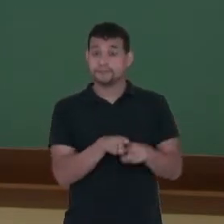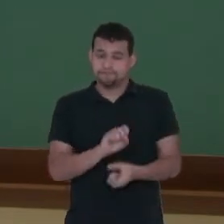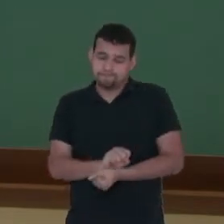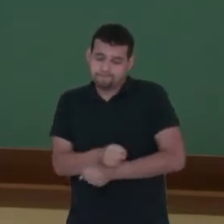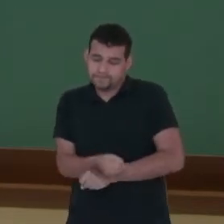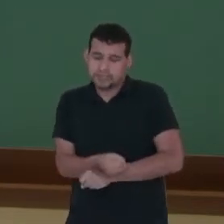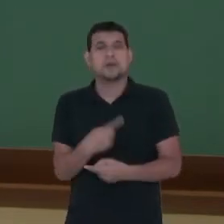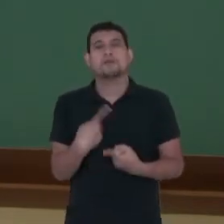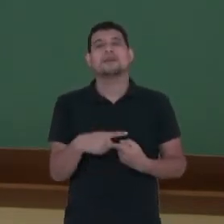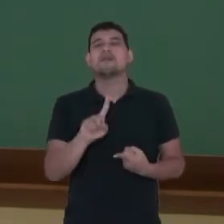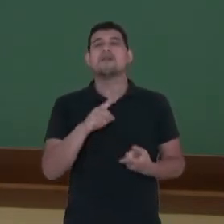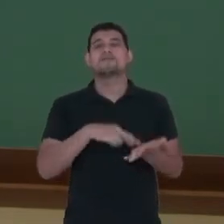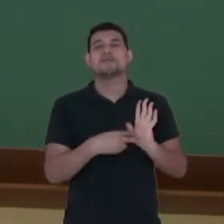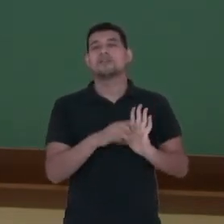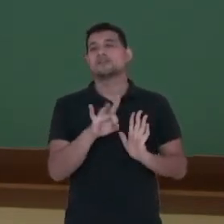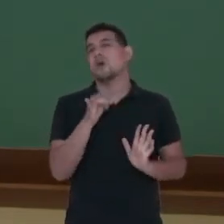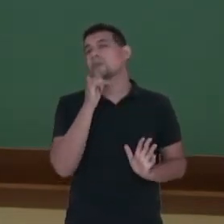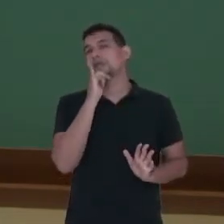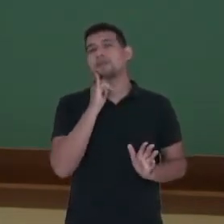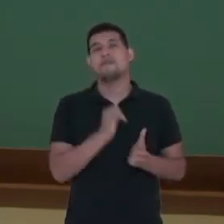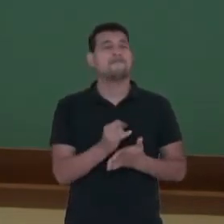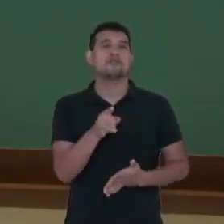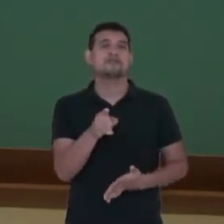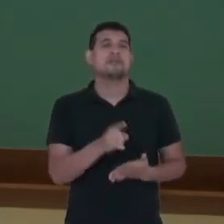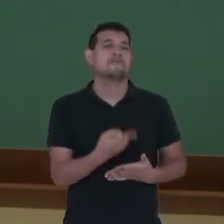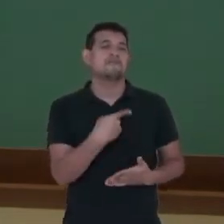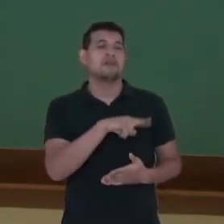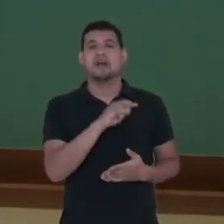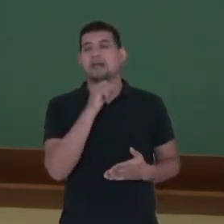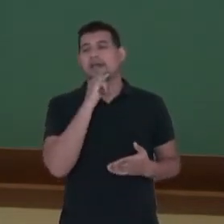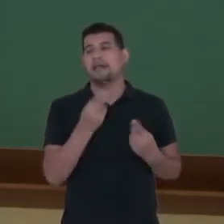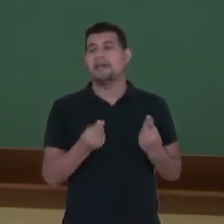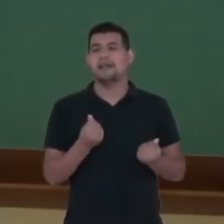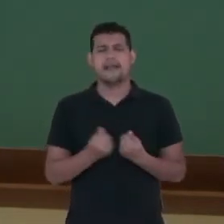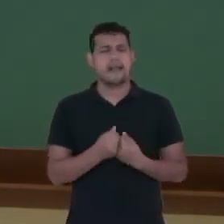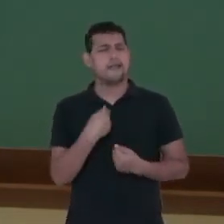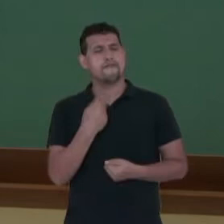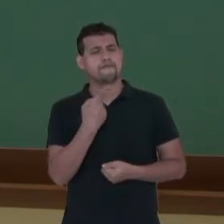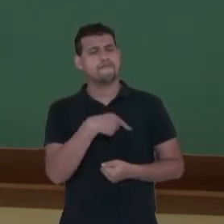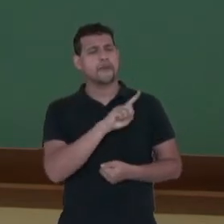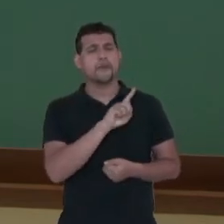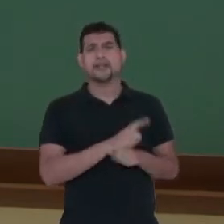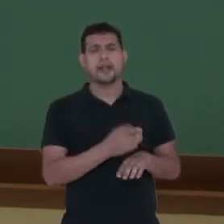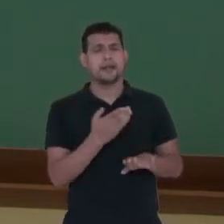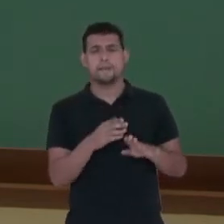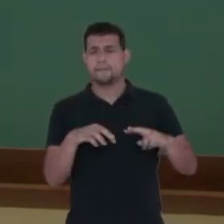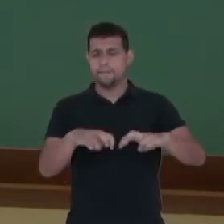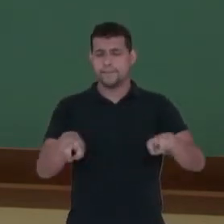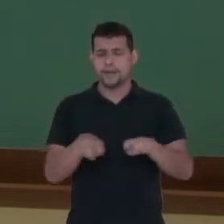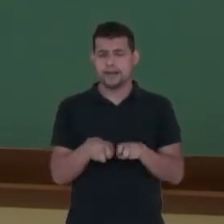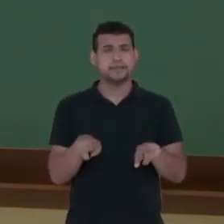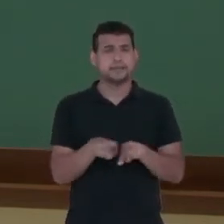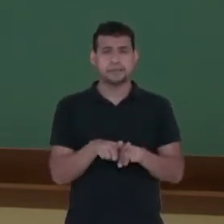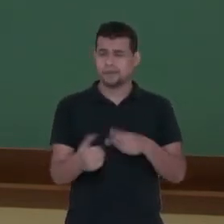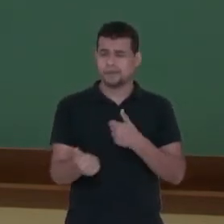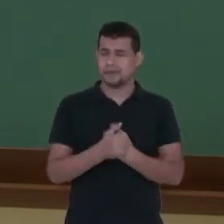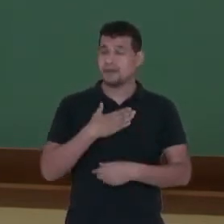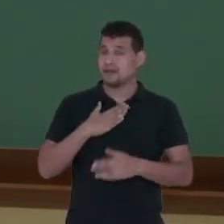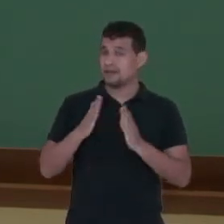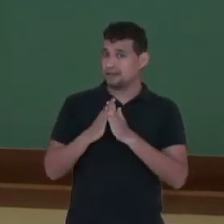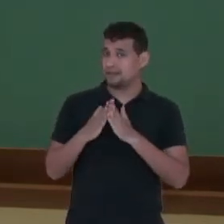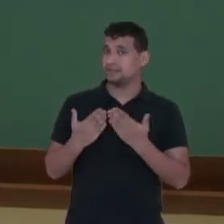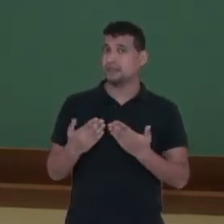porque não basta apenas você ir ali, eu vou lá na praça perto de casa